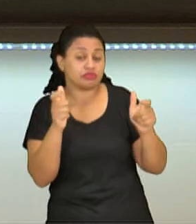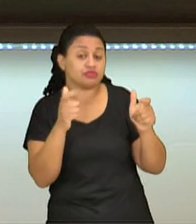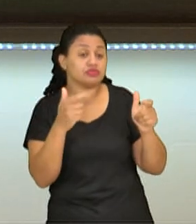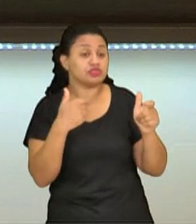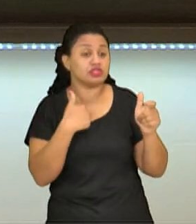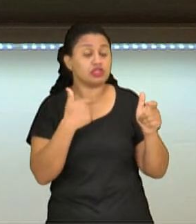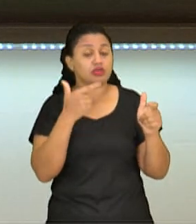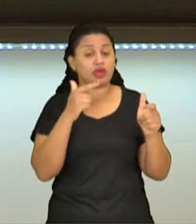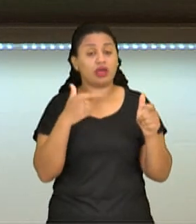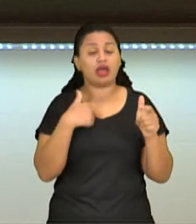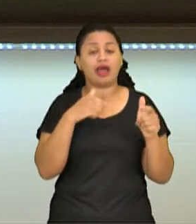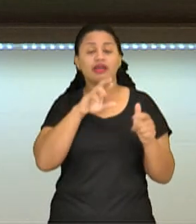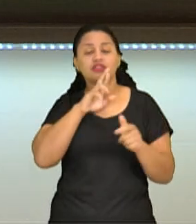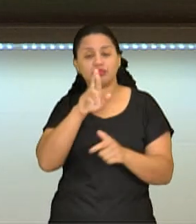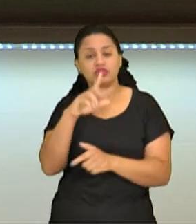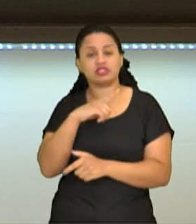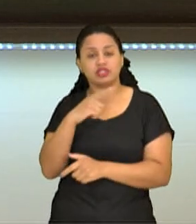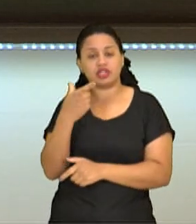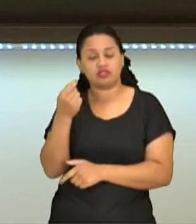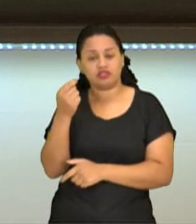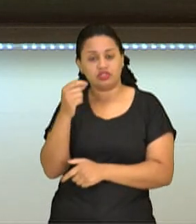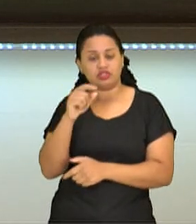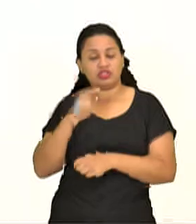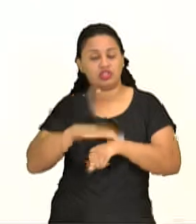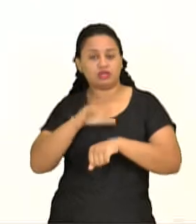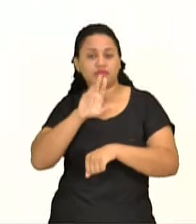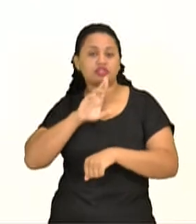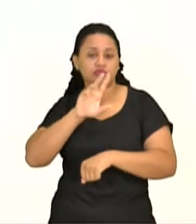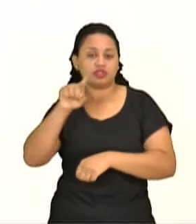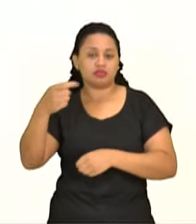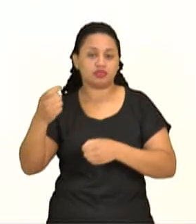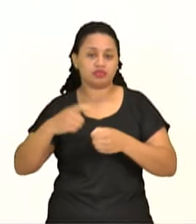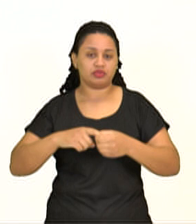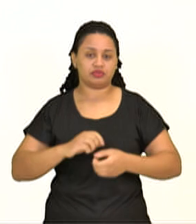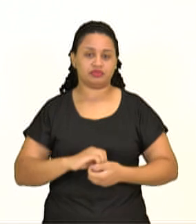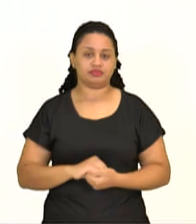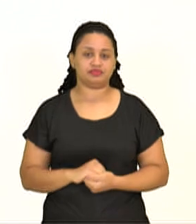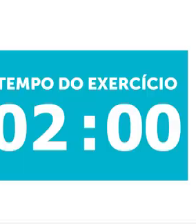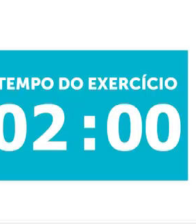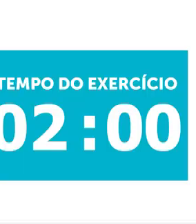um resultado igual a 20. Tempo para vocês e a gente já volta.